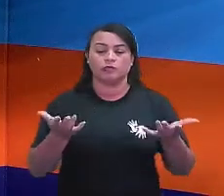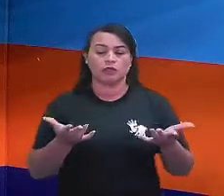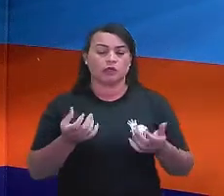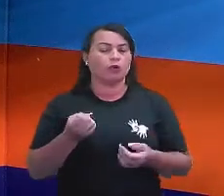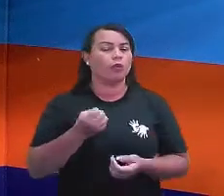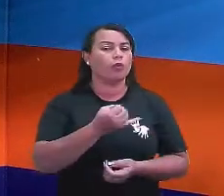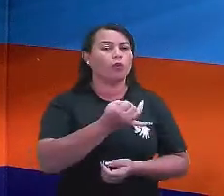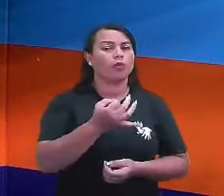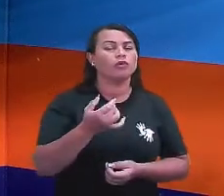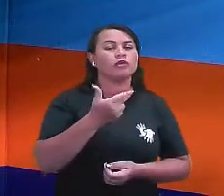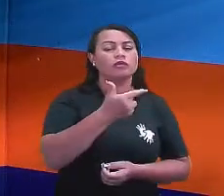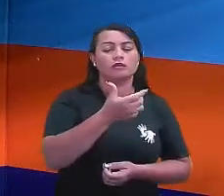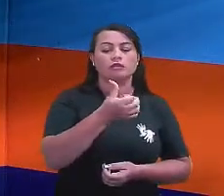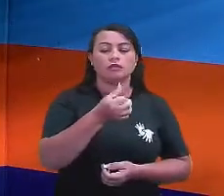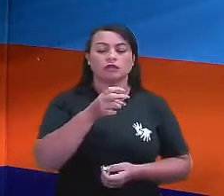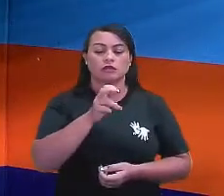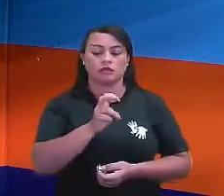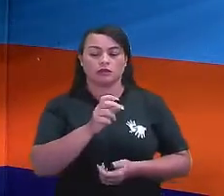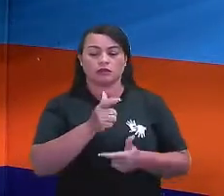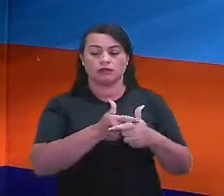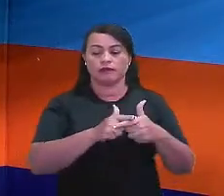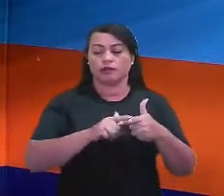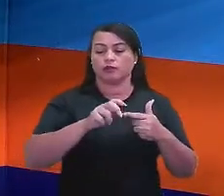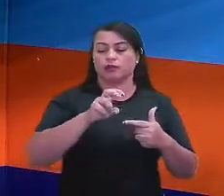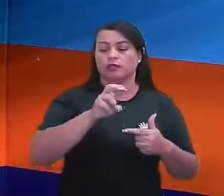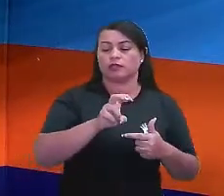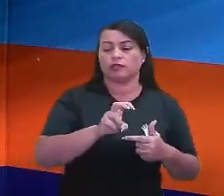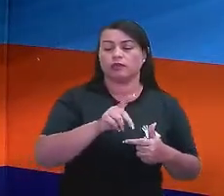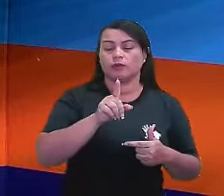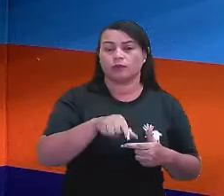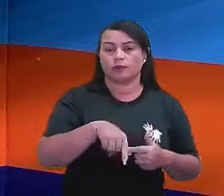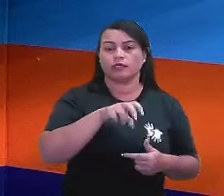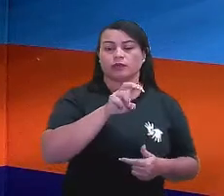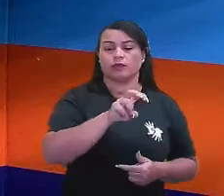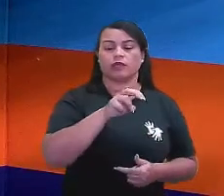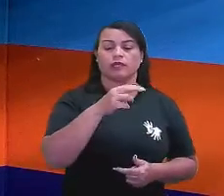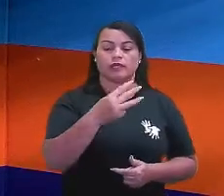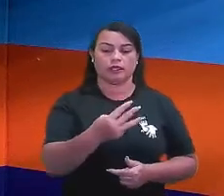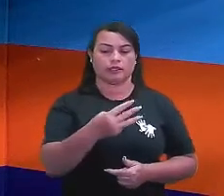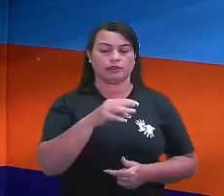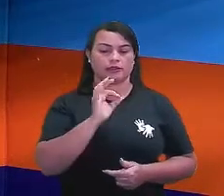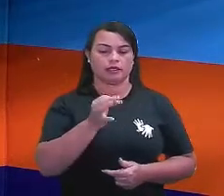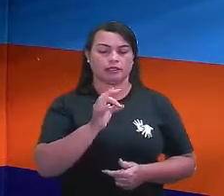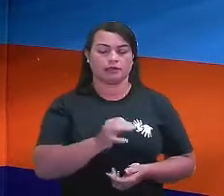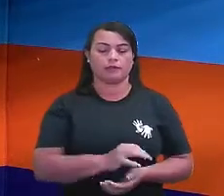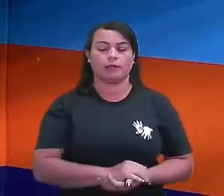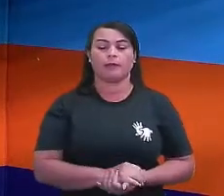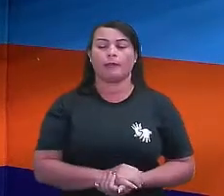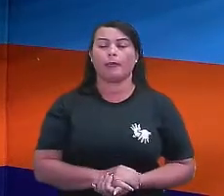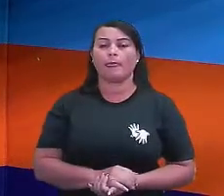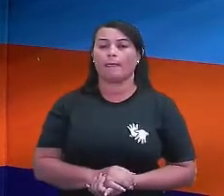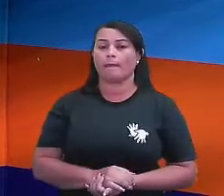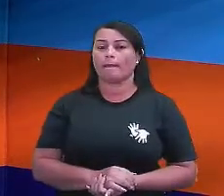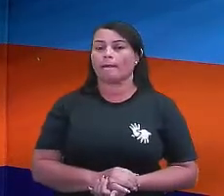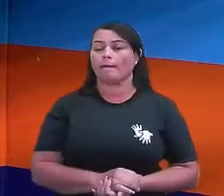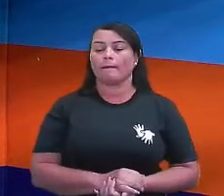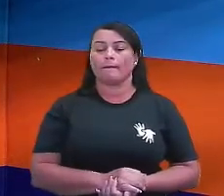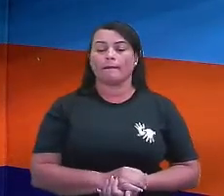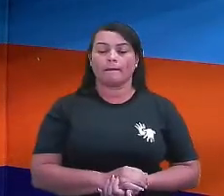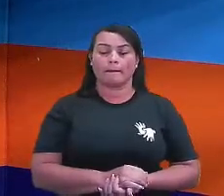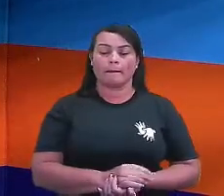é 265 dividido por 5? 53, tá bom? Então, vamos